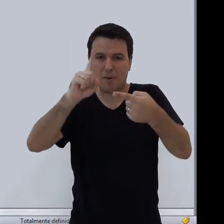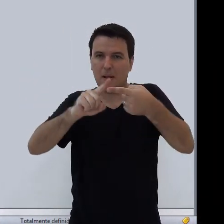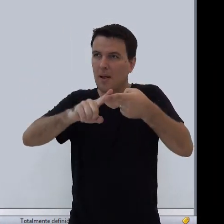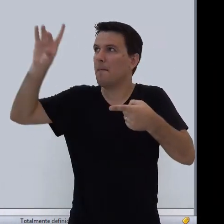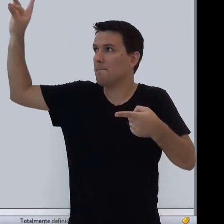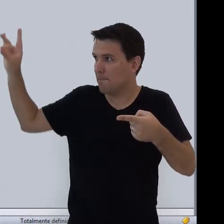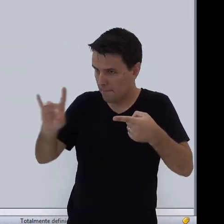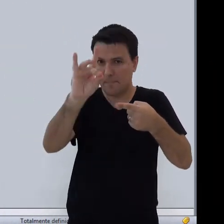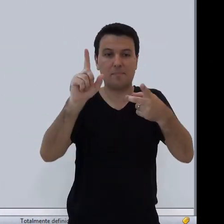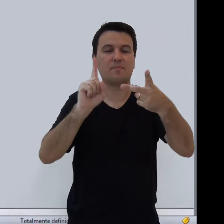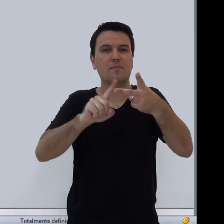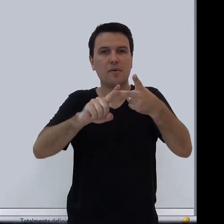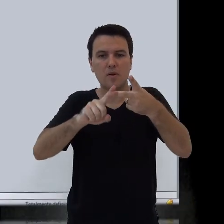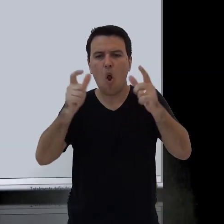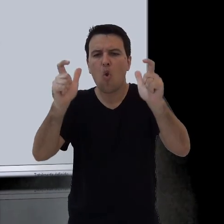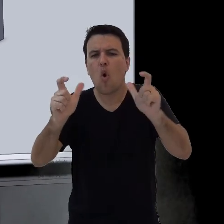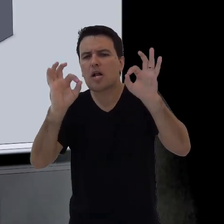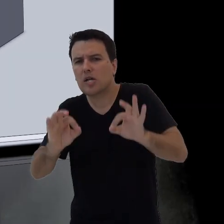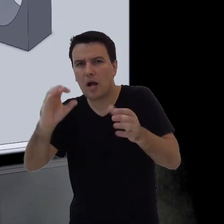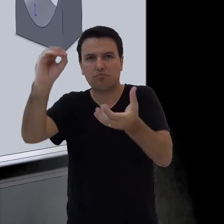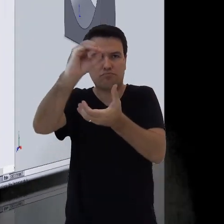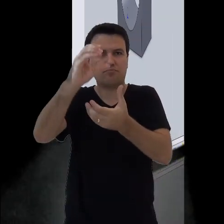comandos, inserir componentes e posicionar componentes.